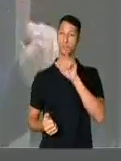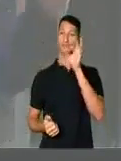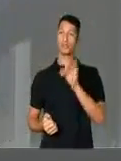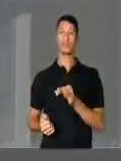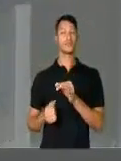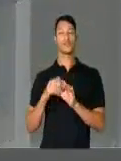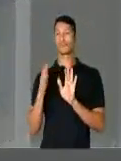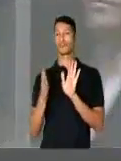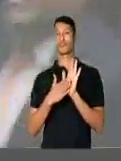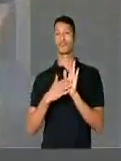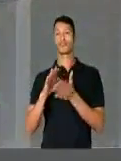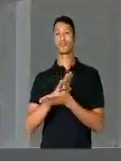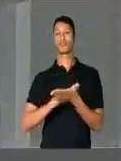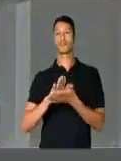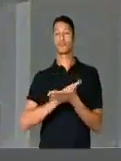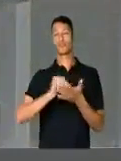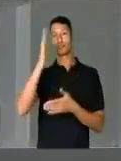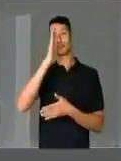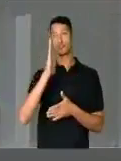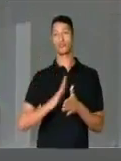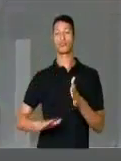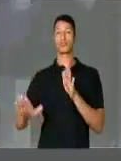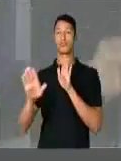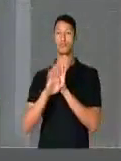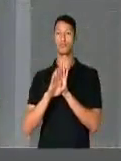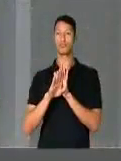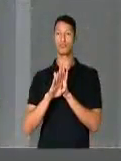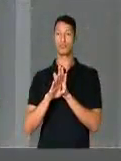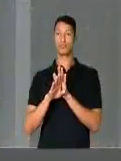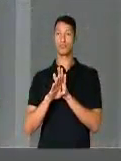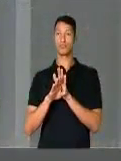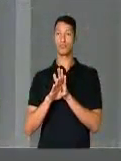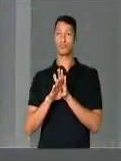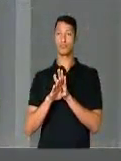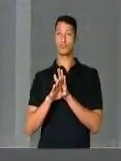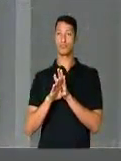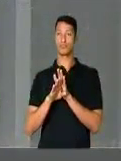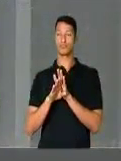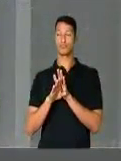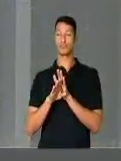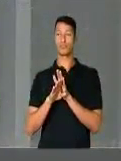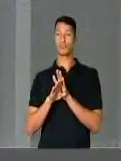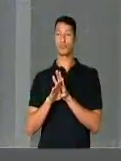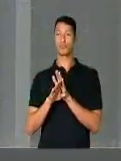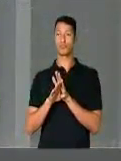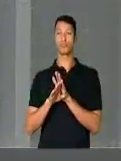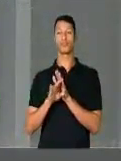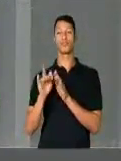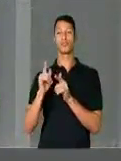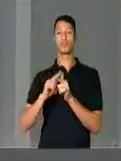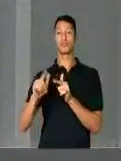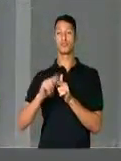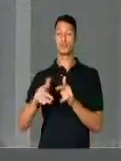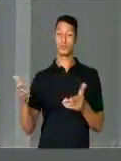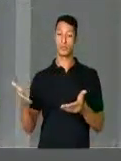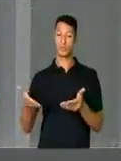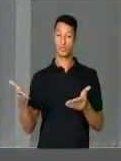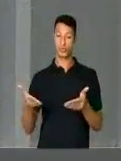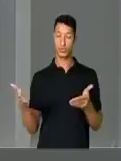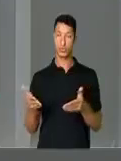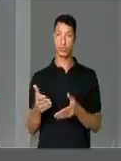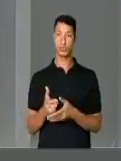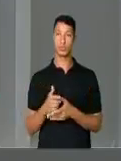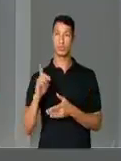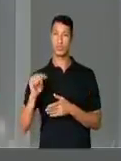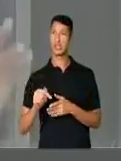com certeza não previam que o Brasil chegasse a essa encruzilhada. A situação de